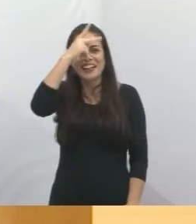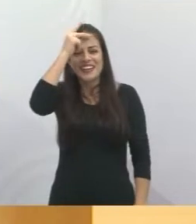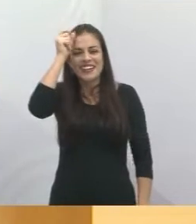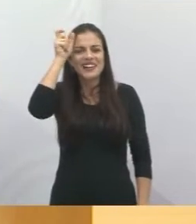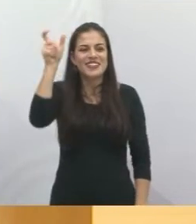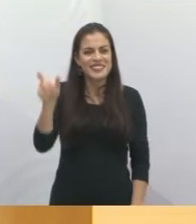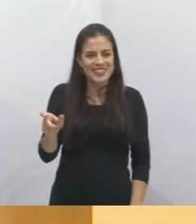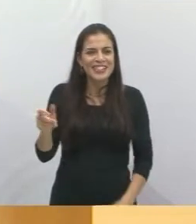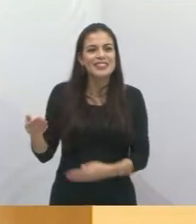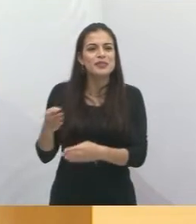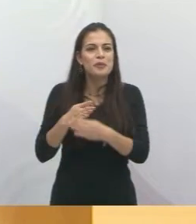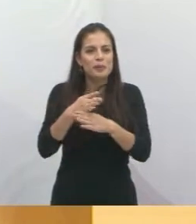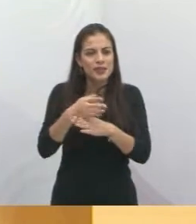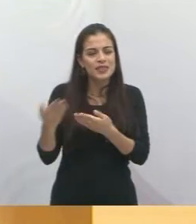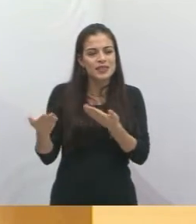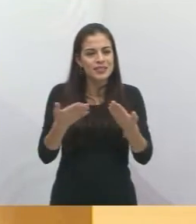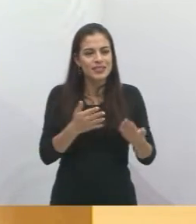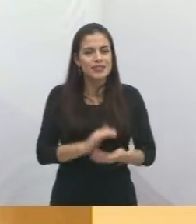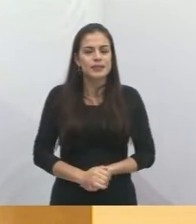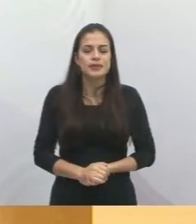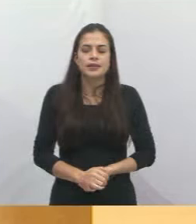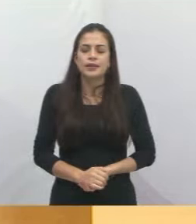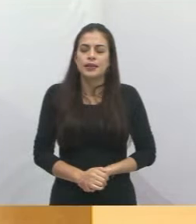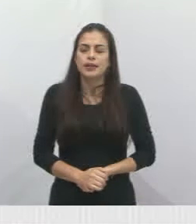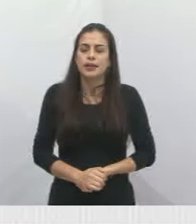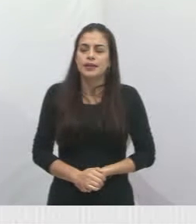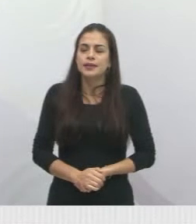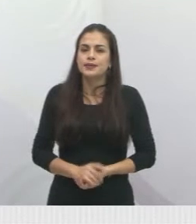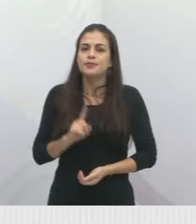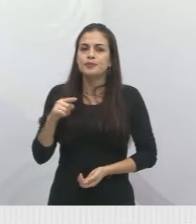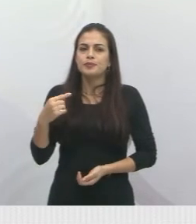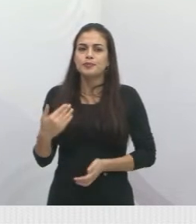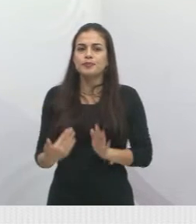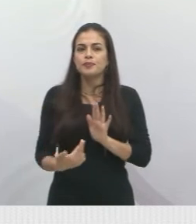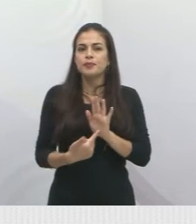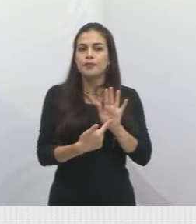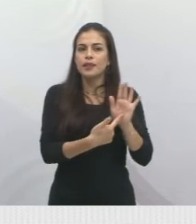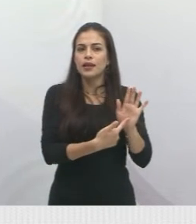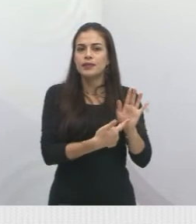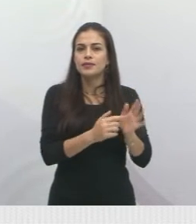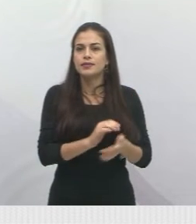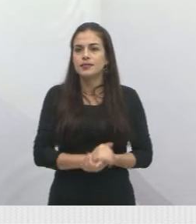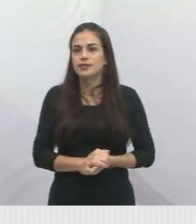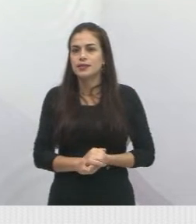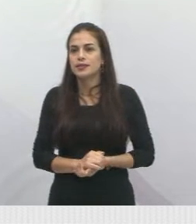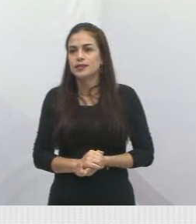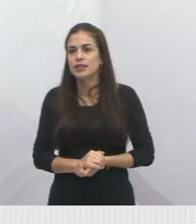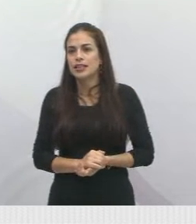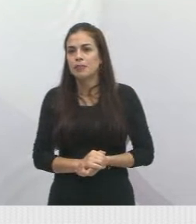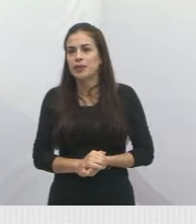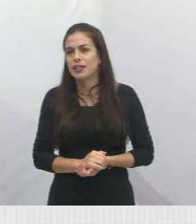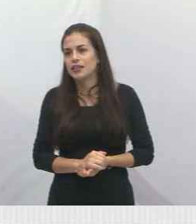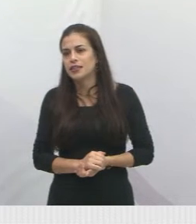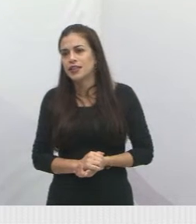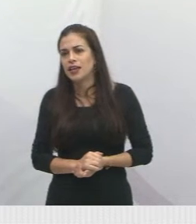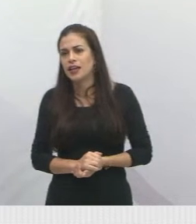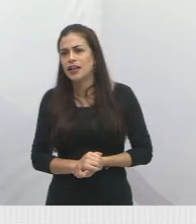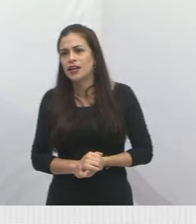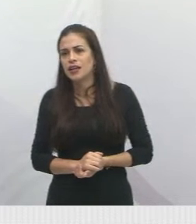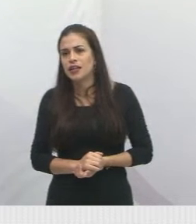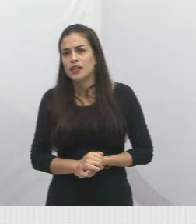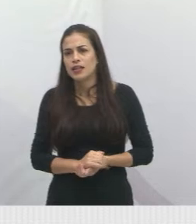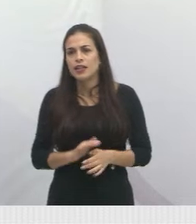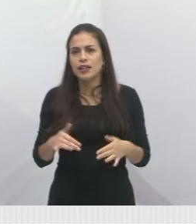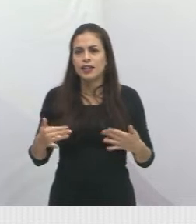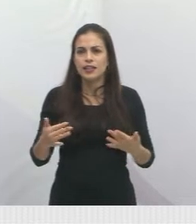debate. No próximo slide, quero também aí dar mais uma vez a gratidão